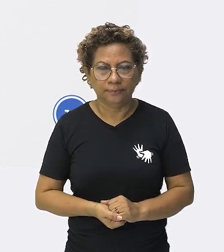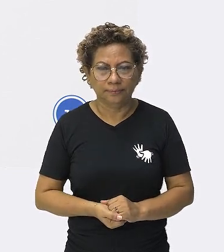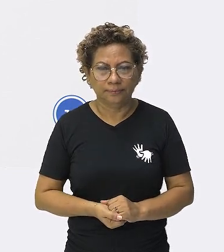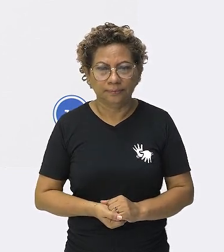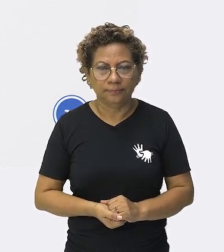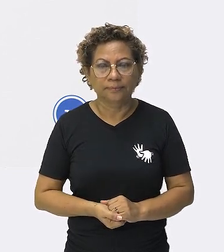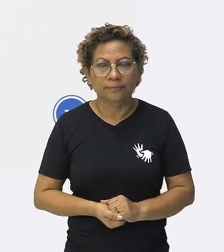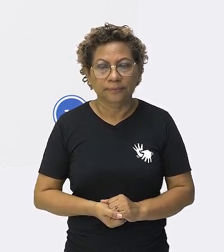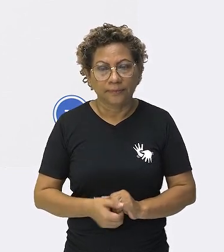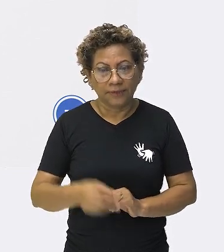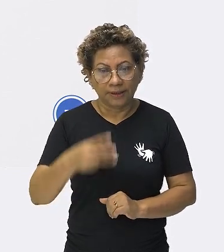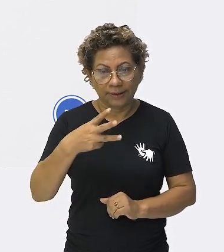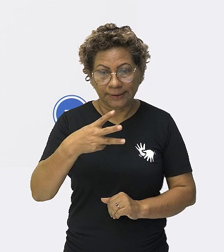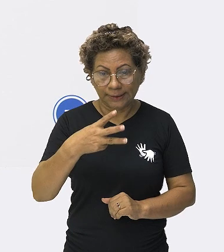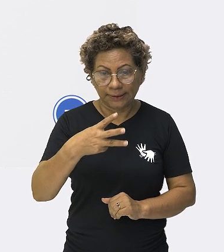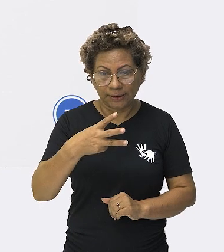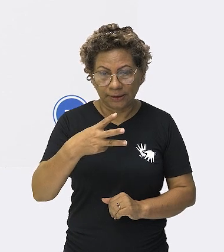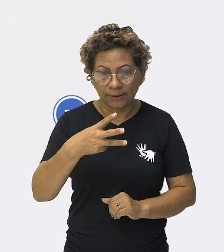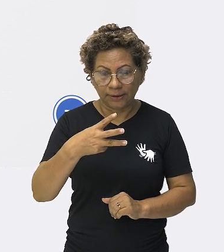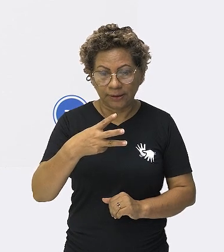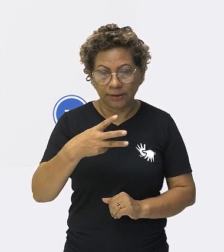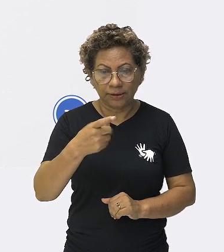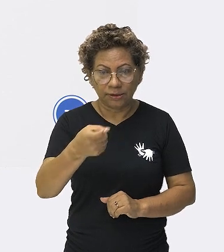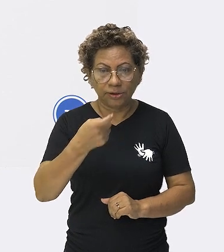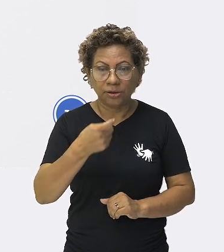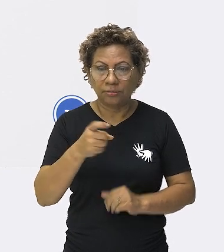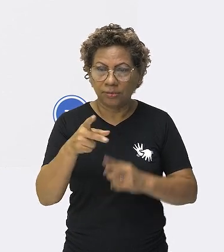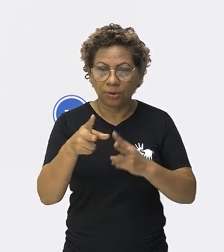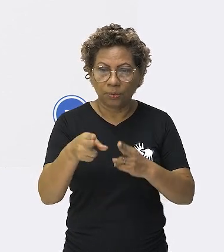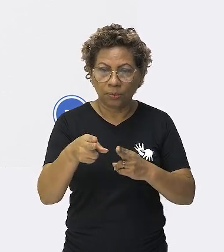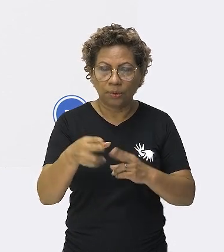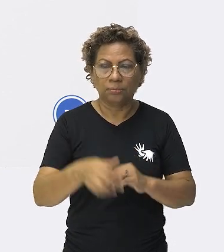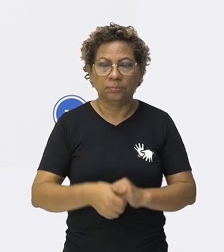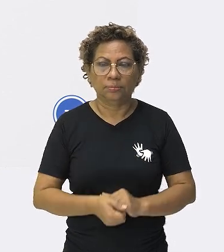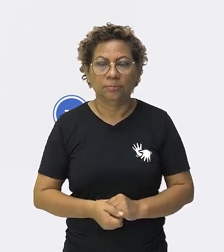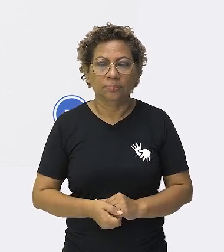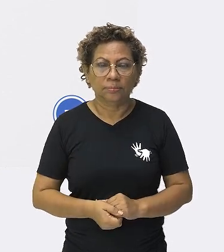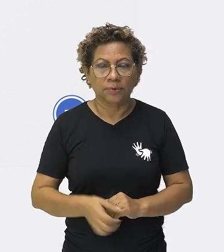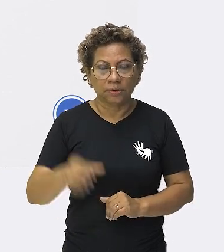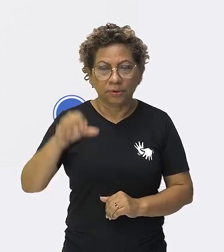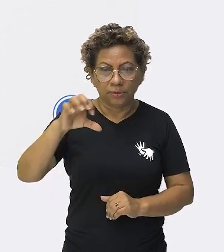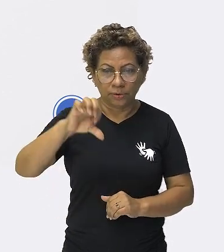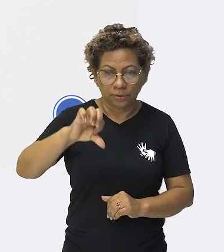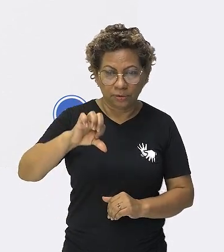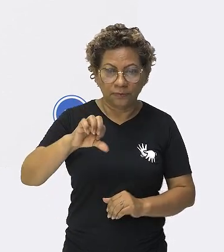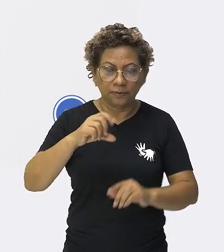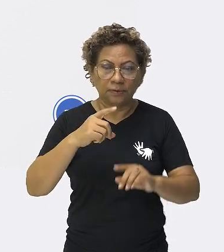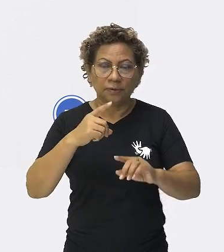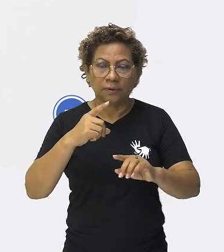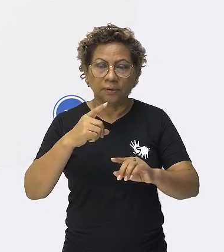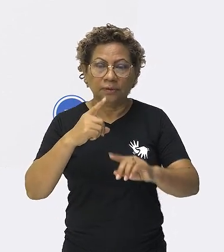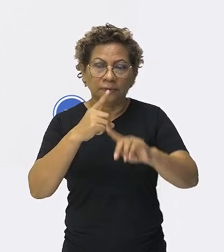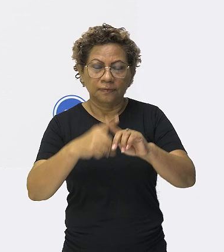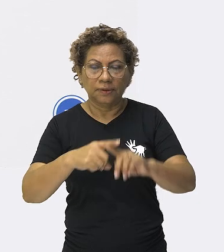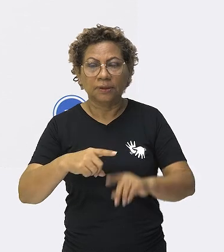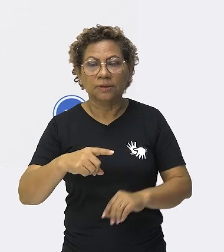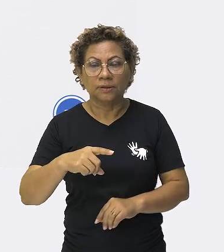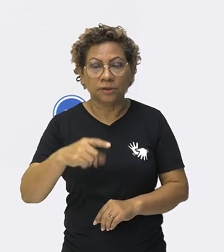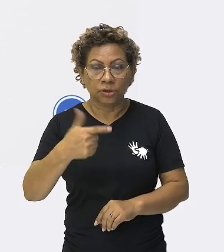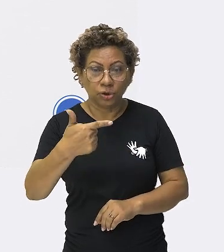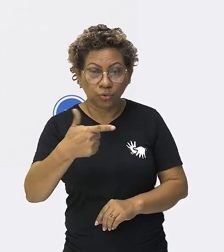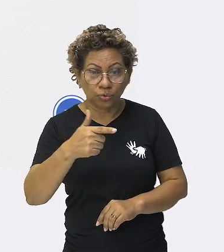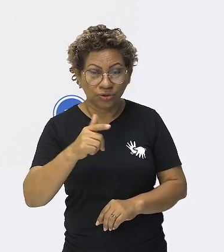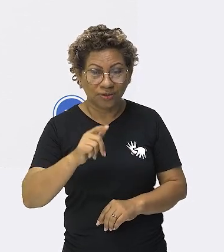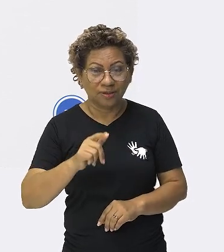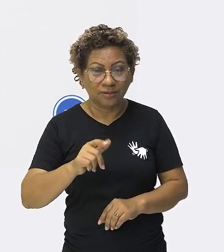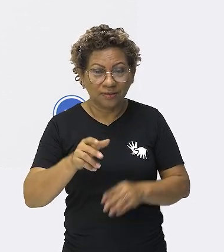3 vezes x, que dá 3x, né? E 9 vezes 2, que é igual a 18. E aí você